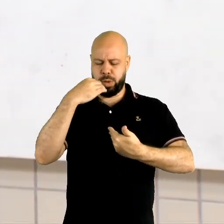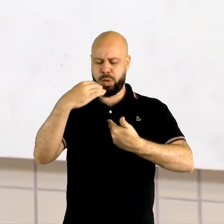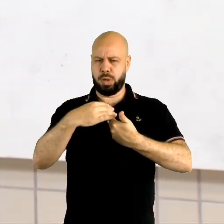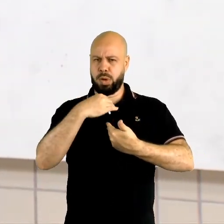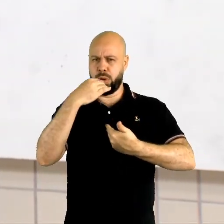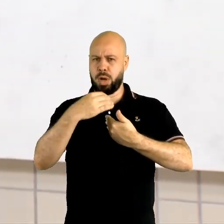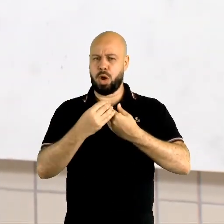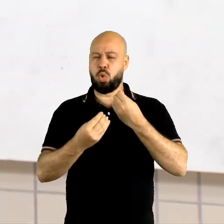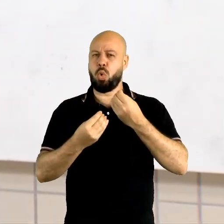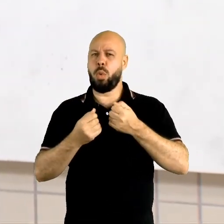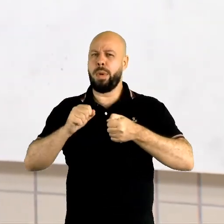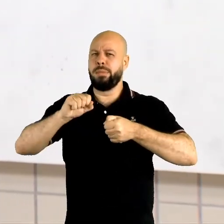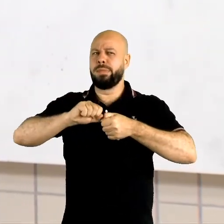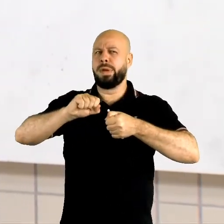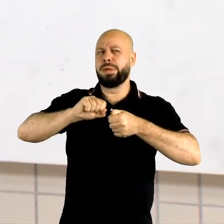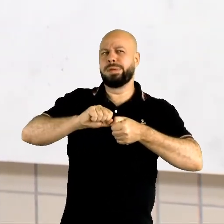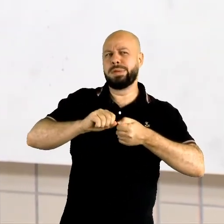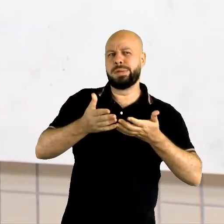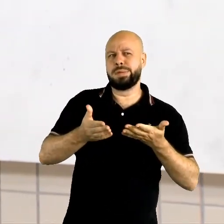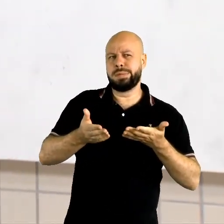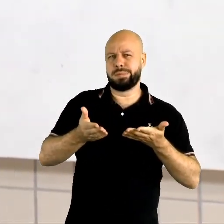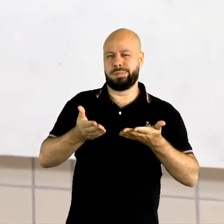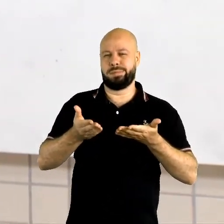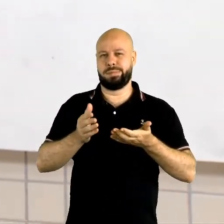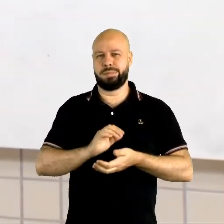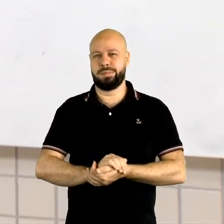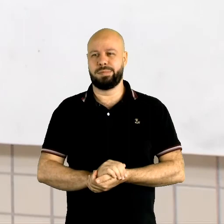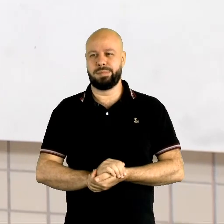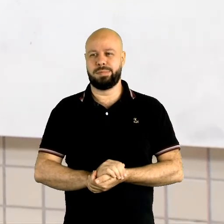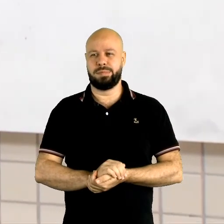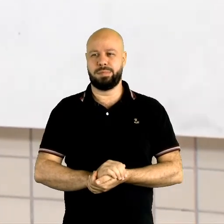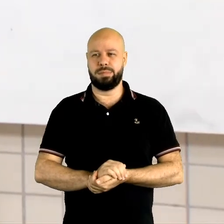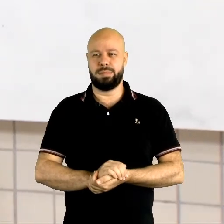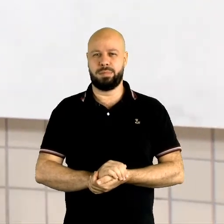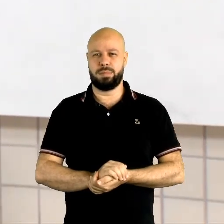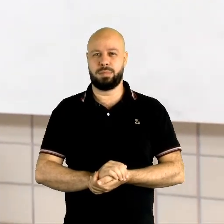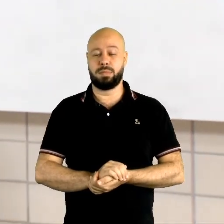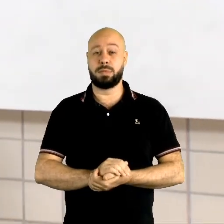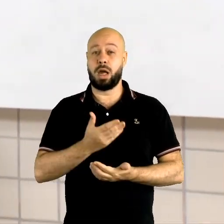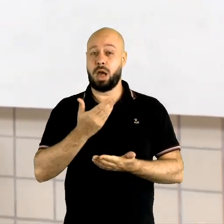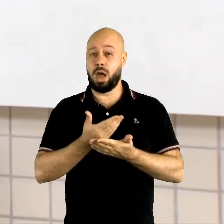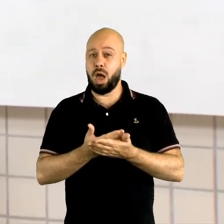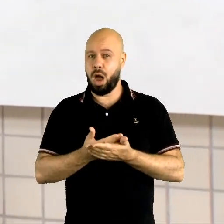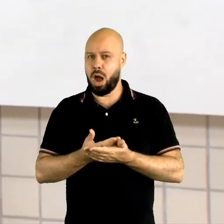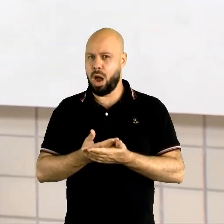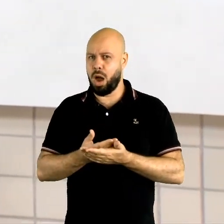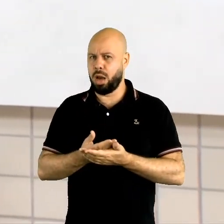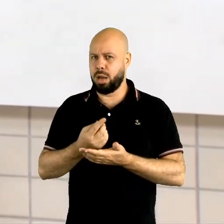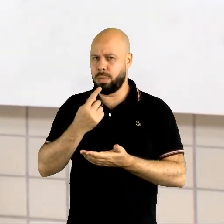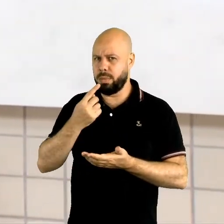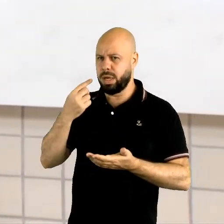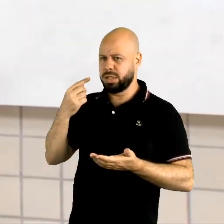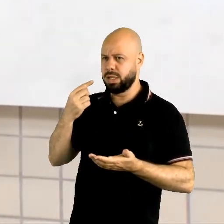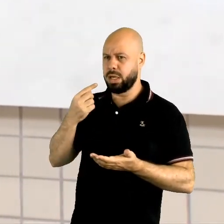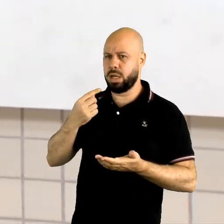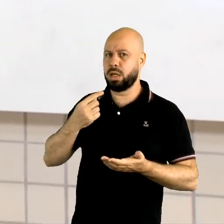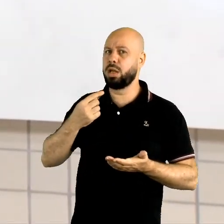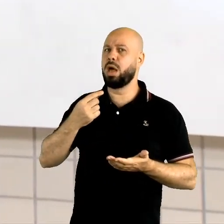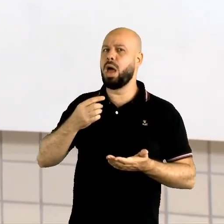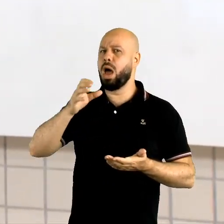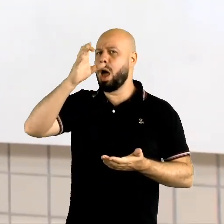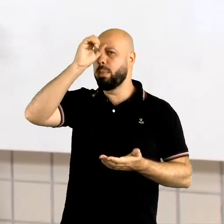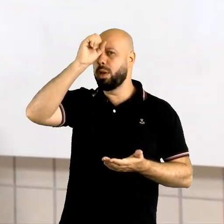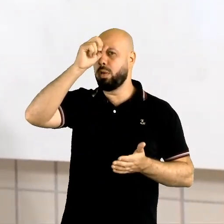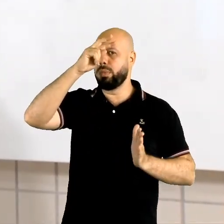ação, a fazer algo, certo? Então, na última aula que a gente leu a leitura, viu o